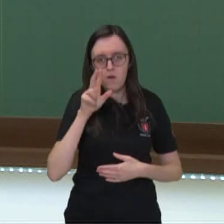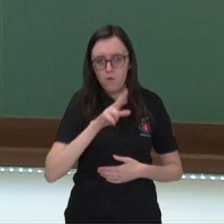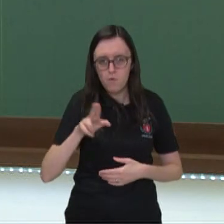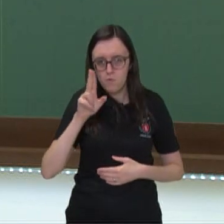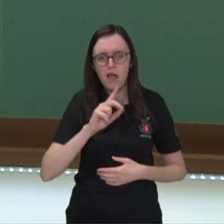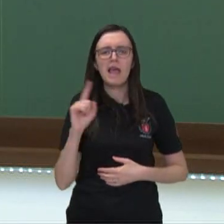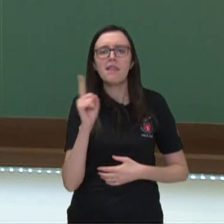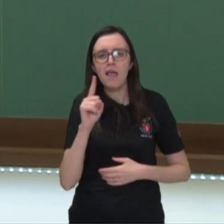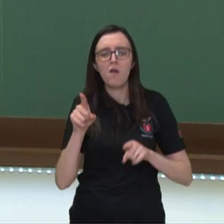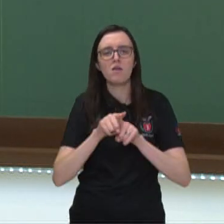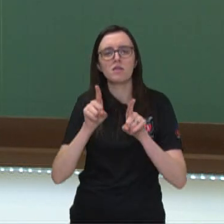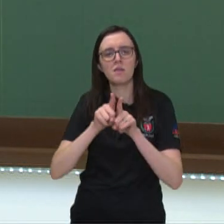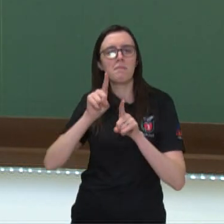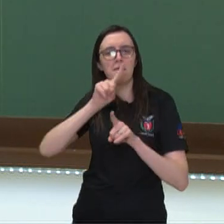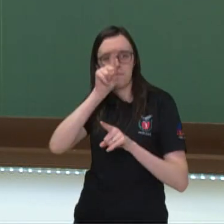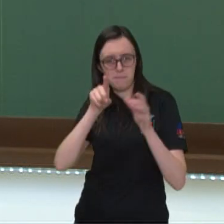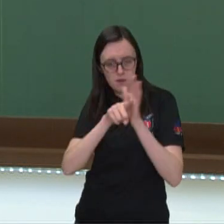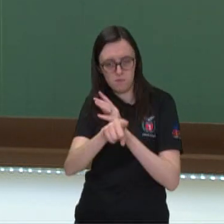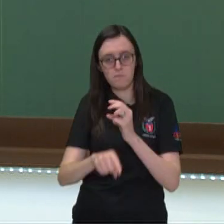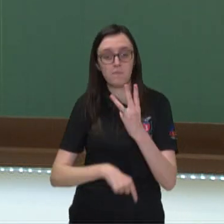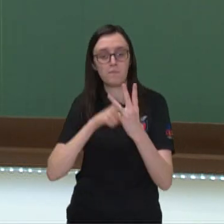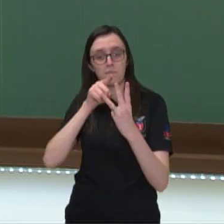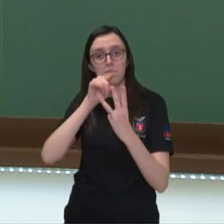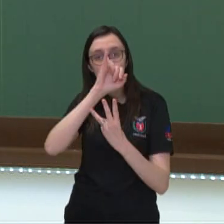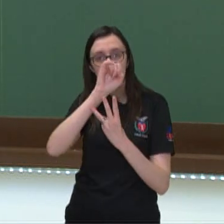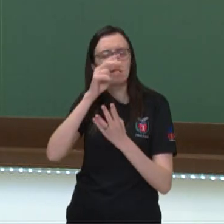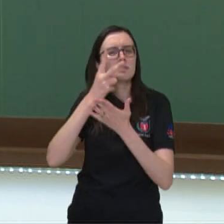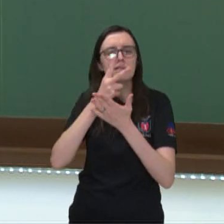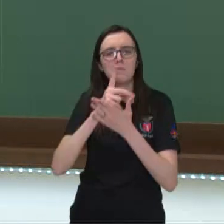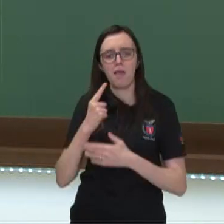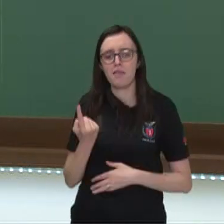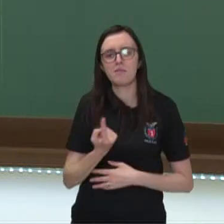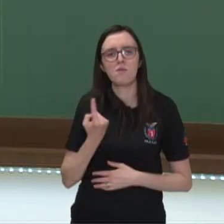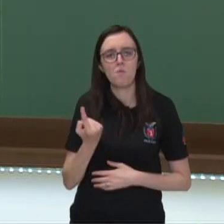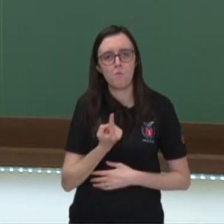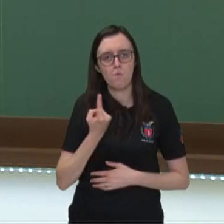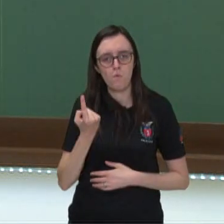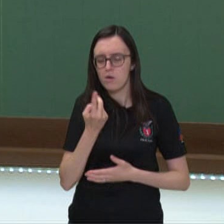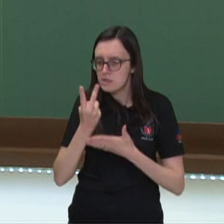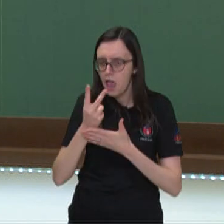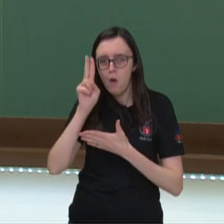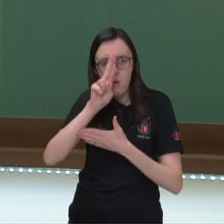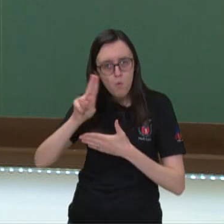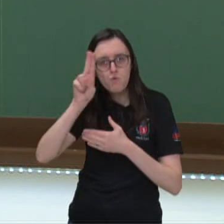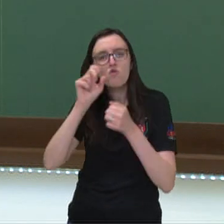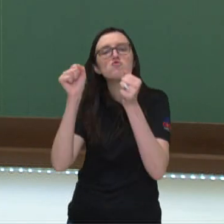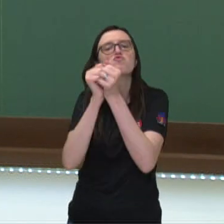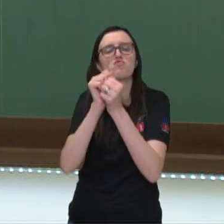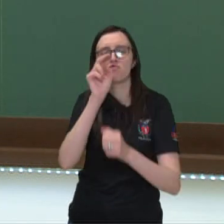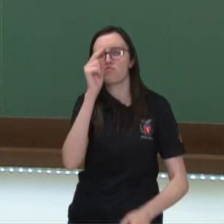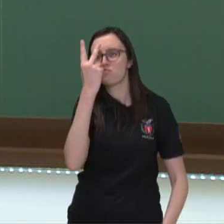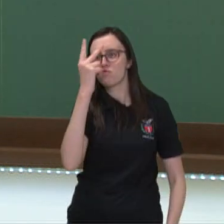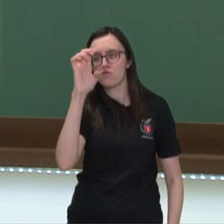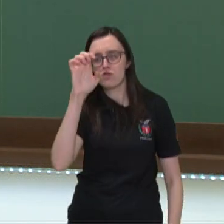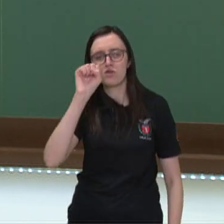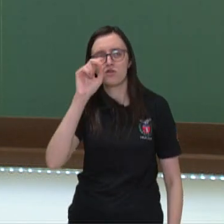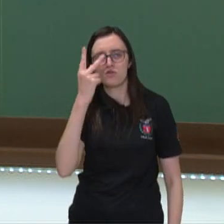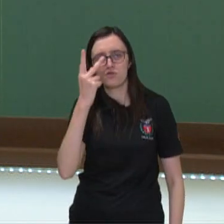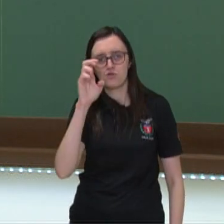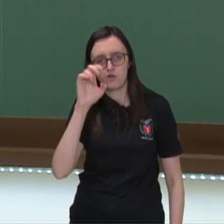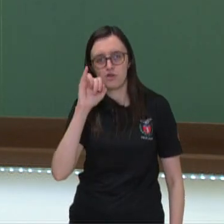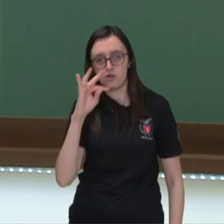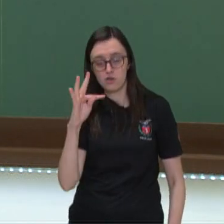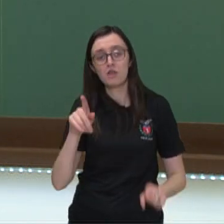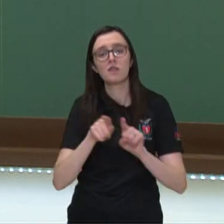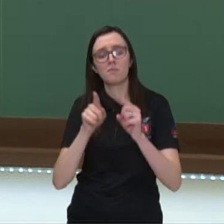not, and I. O is, sempre com as pessoas do singular, então sempre no singular, ele, ela. E